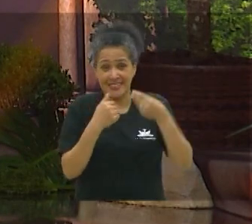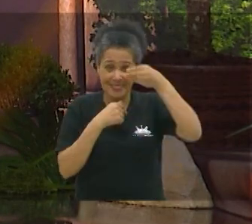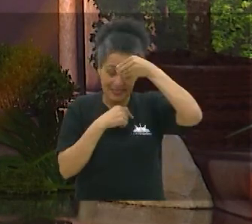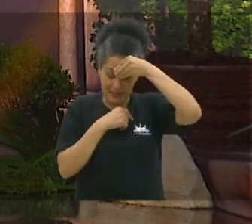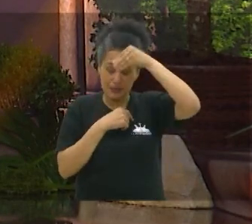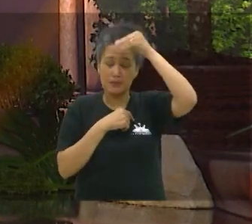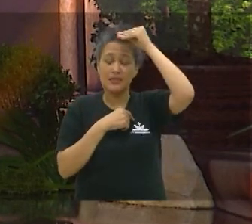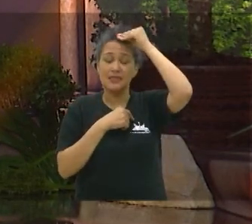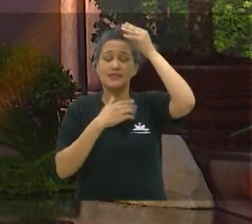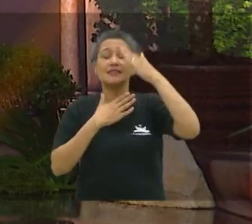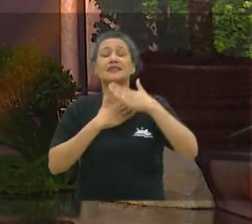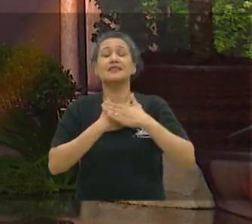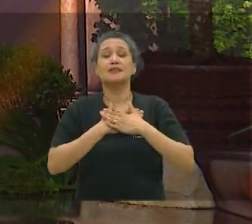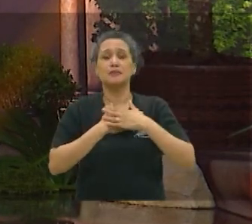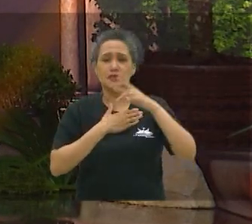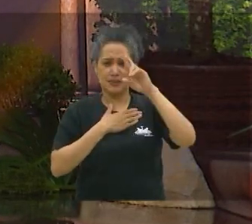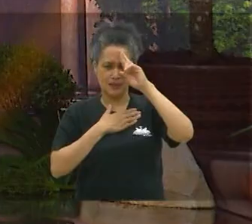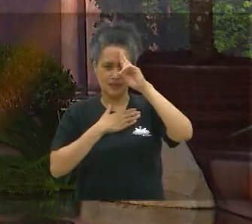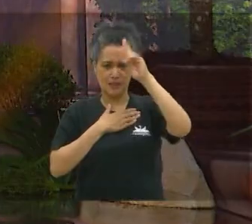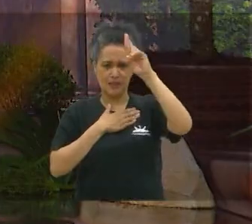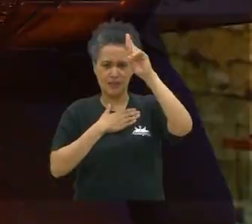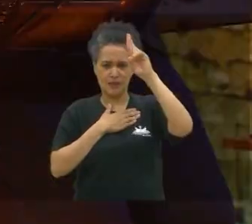Batiza-me, Senhor, com teu Espírito.